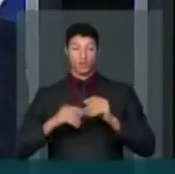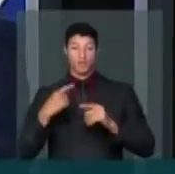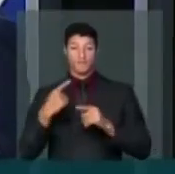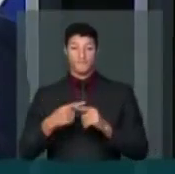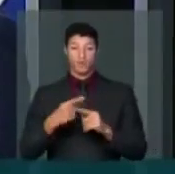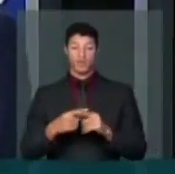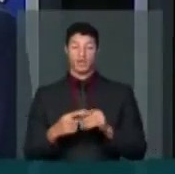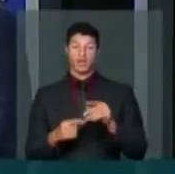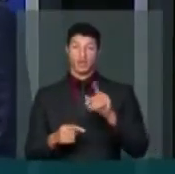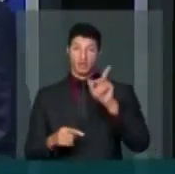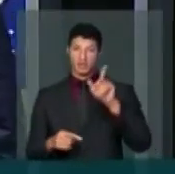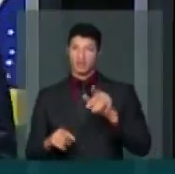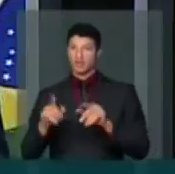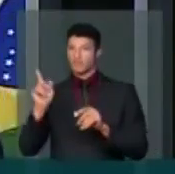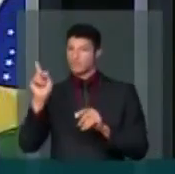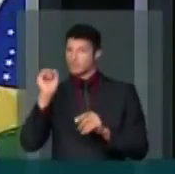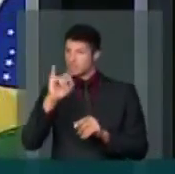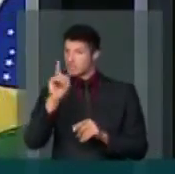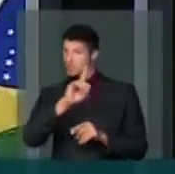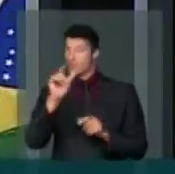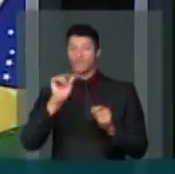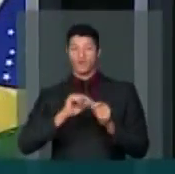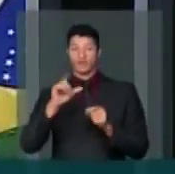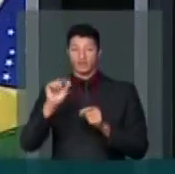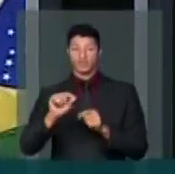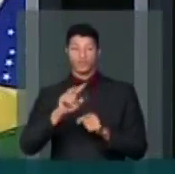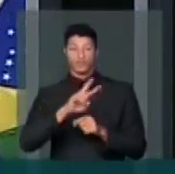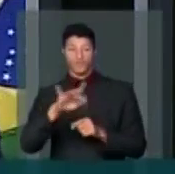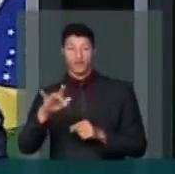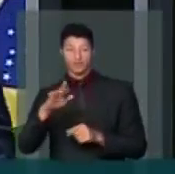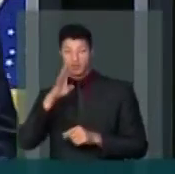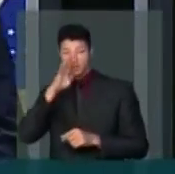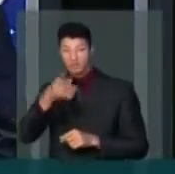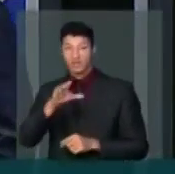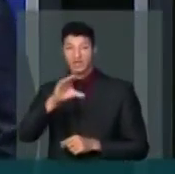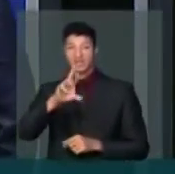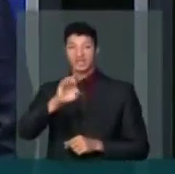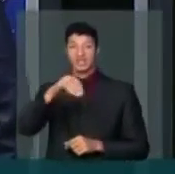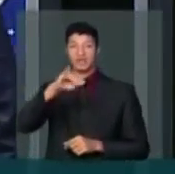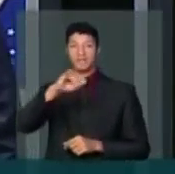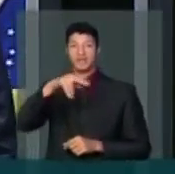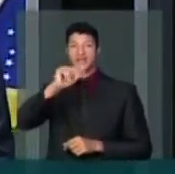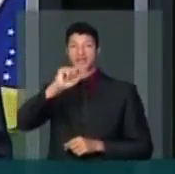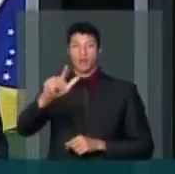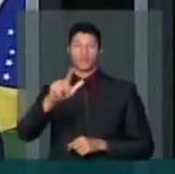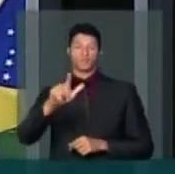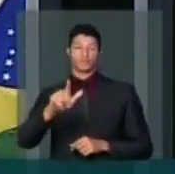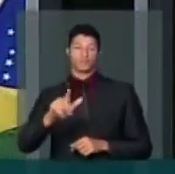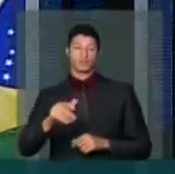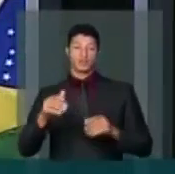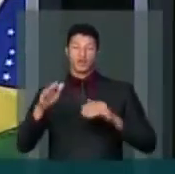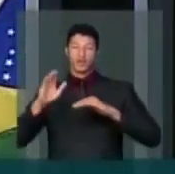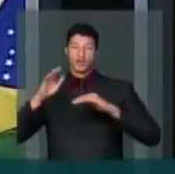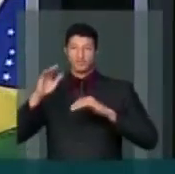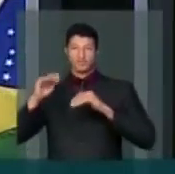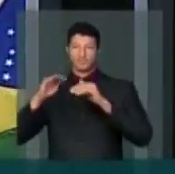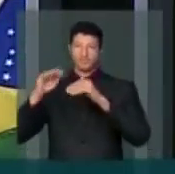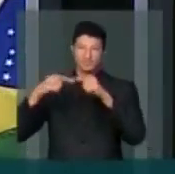porque caso não faça isso, vai ser condenado criminalmente. Amanhã,